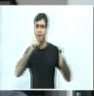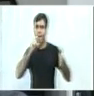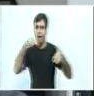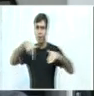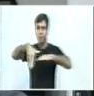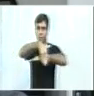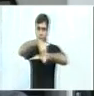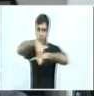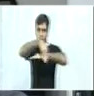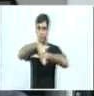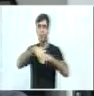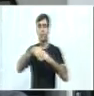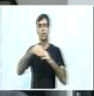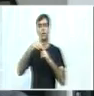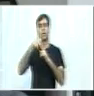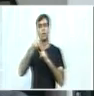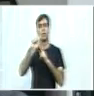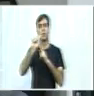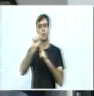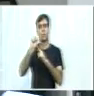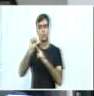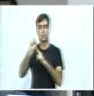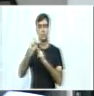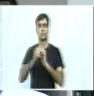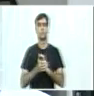dos Passos.